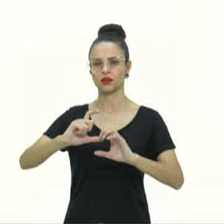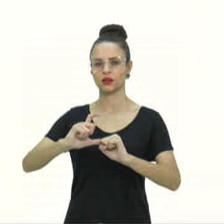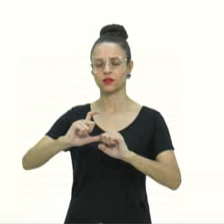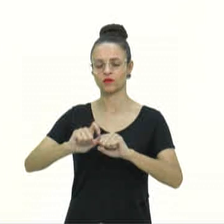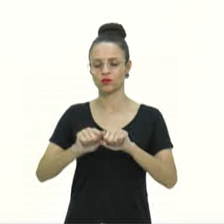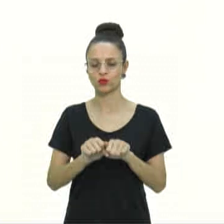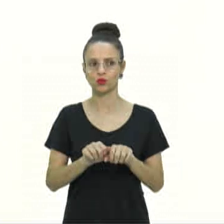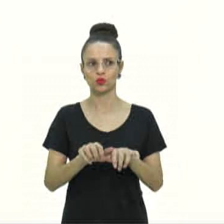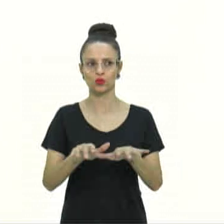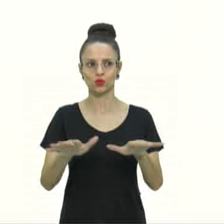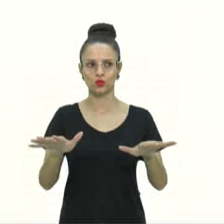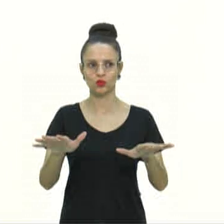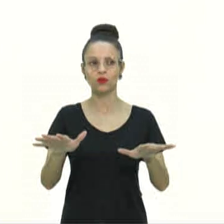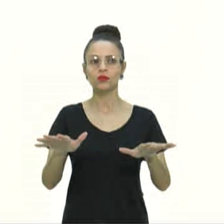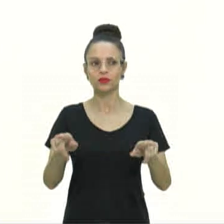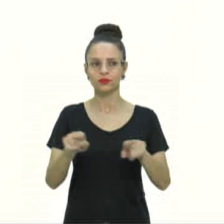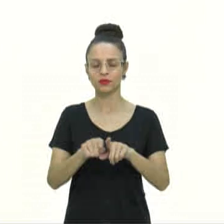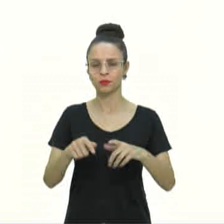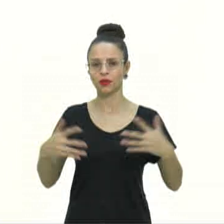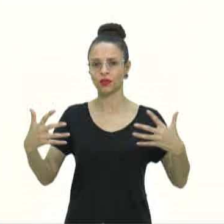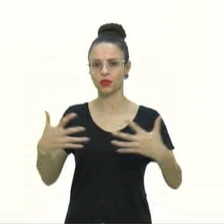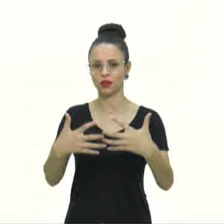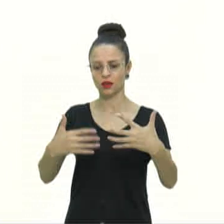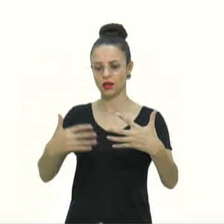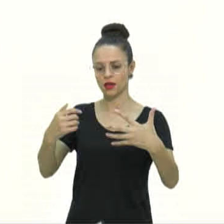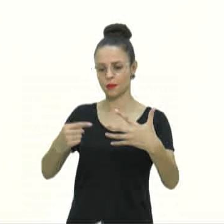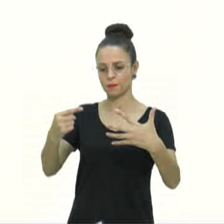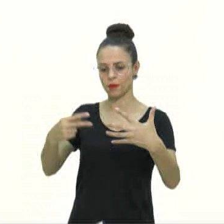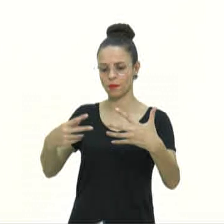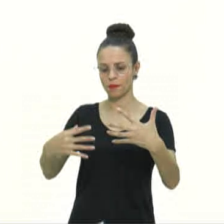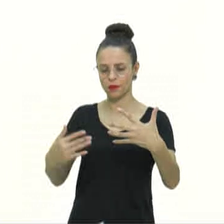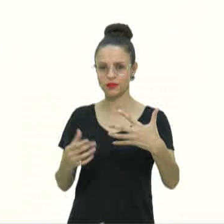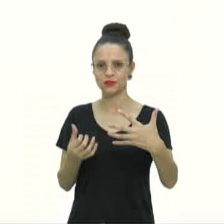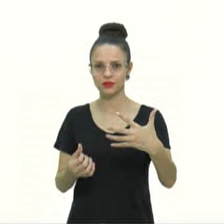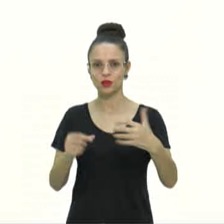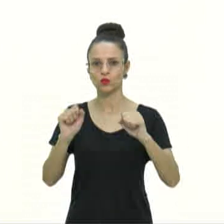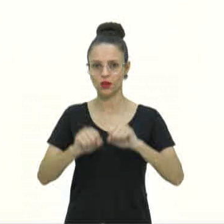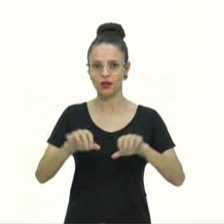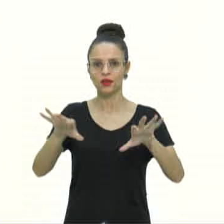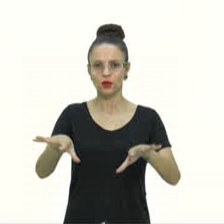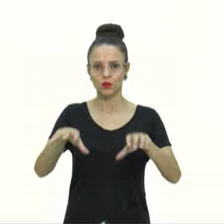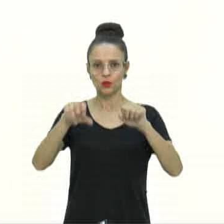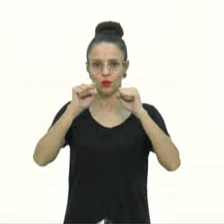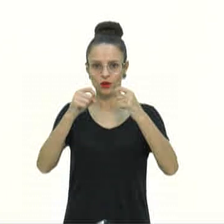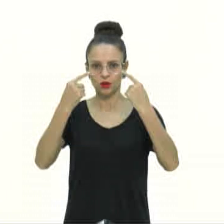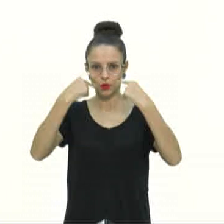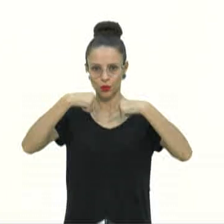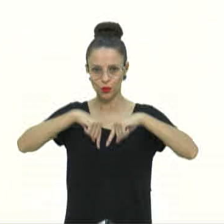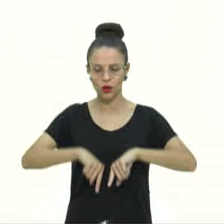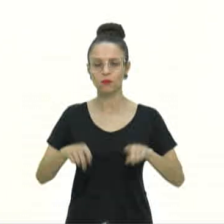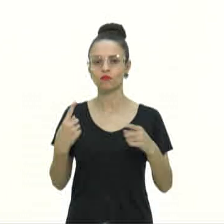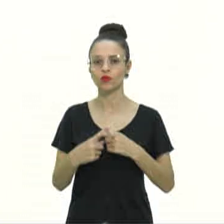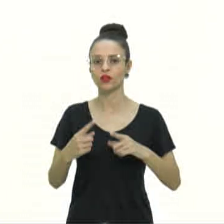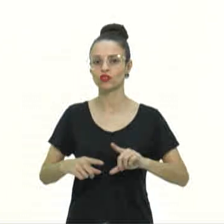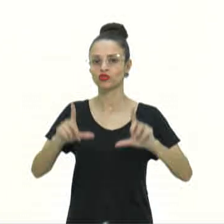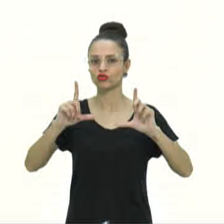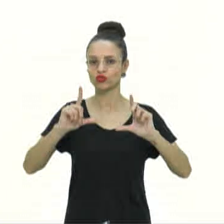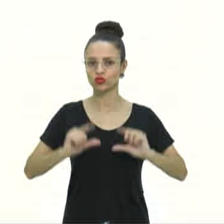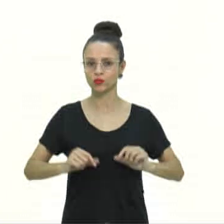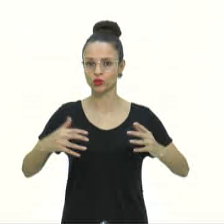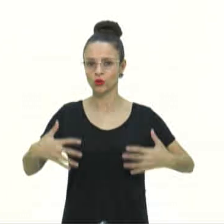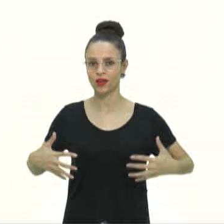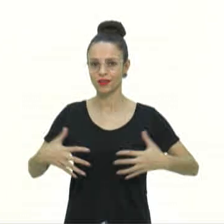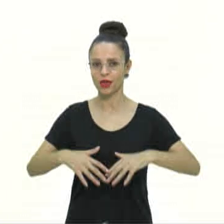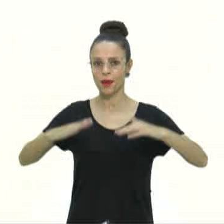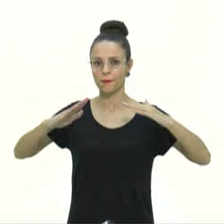a C5, e os 6 últimos nervos intercostais. A ação, então, é inspiratória, pois diminui a pressão interna da caixa